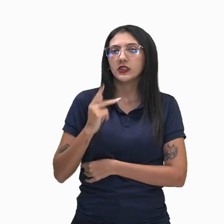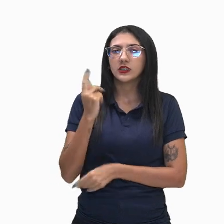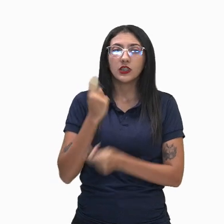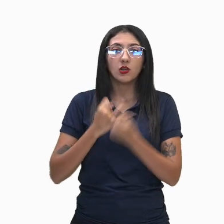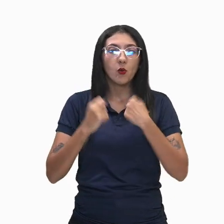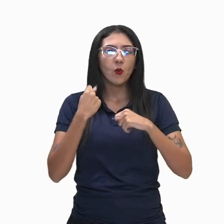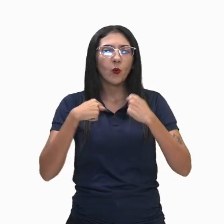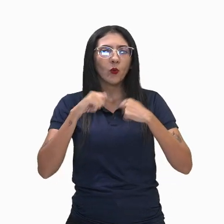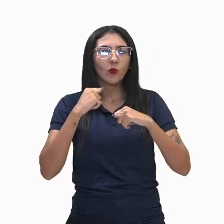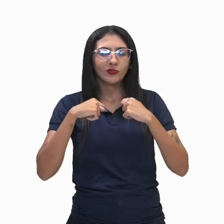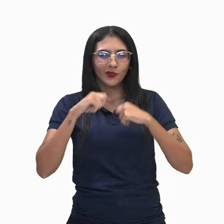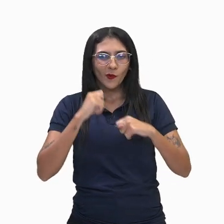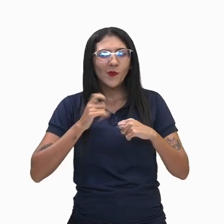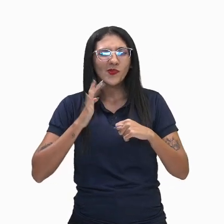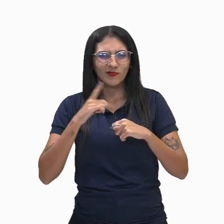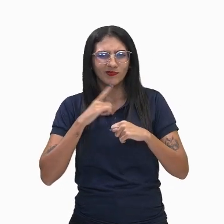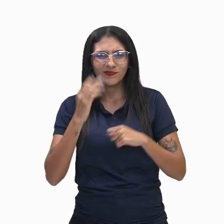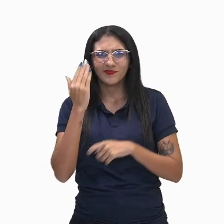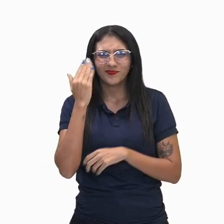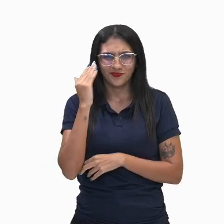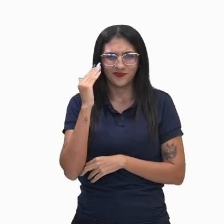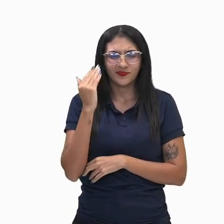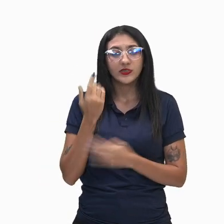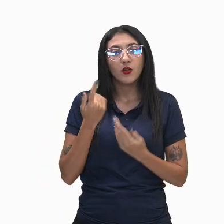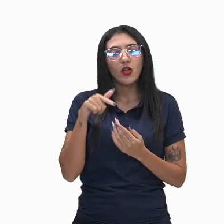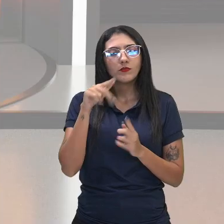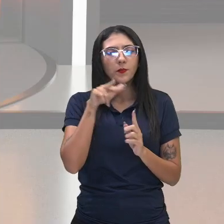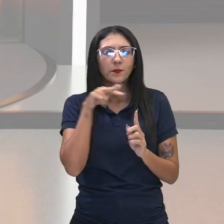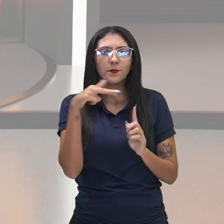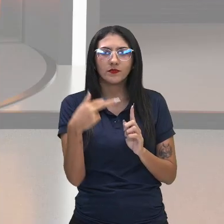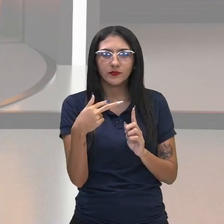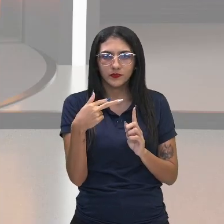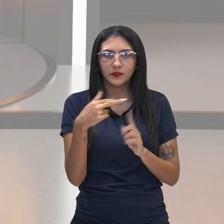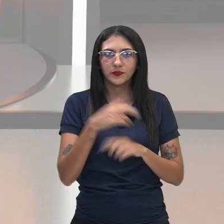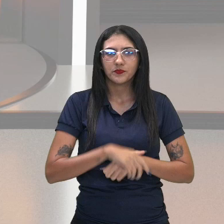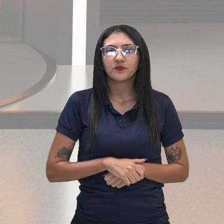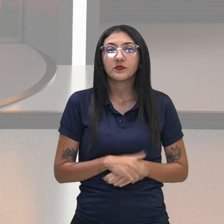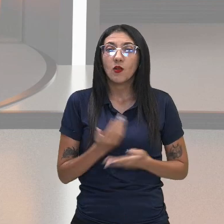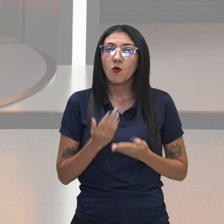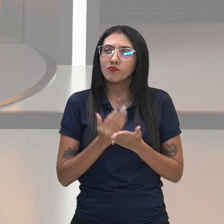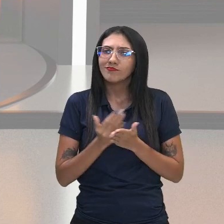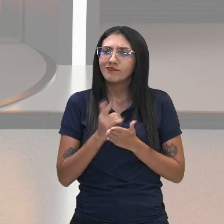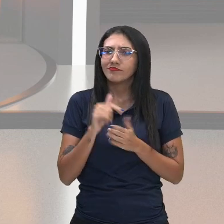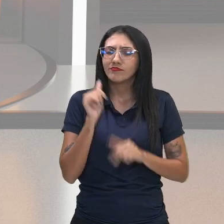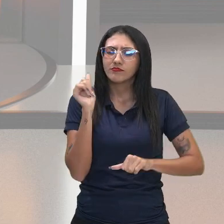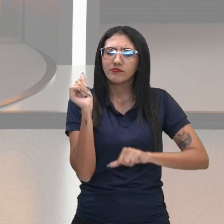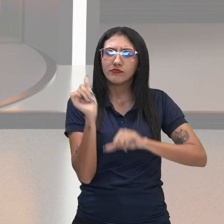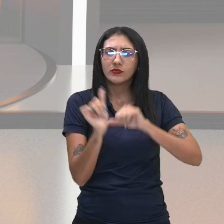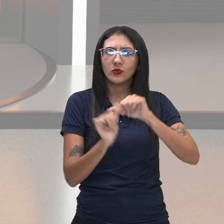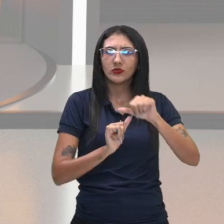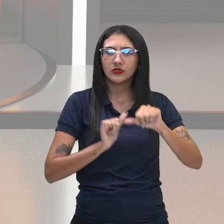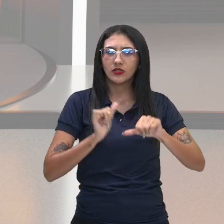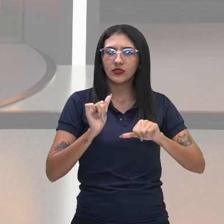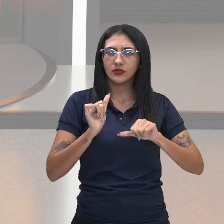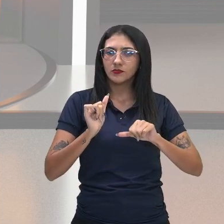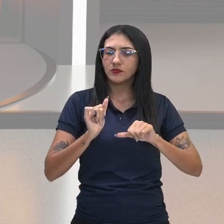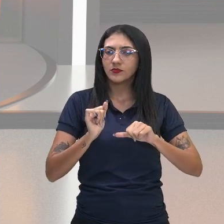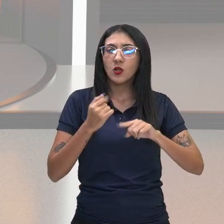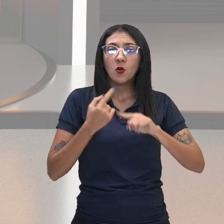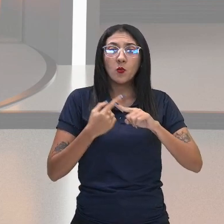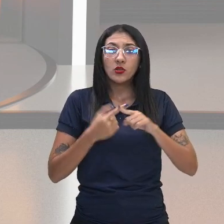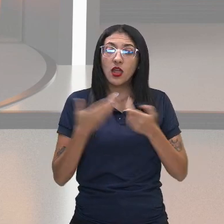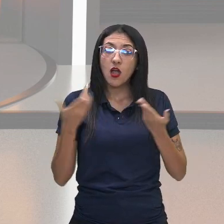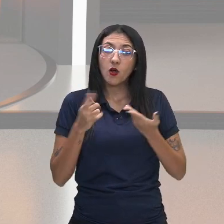econômico, é isso quando nós falamos em panorama, a visão geral das coisas começa a ser alterada por conta das